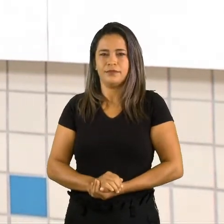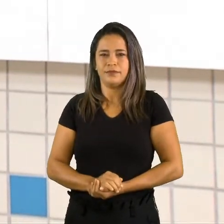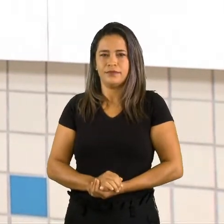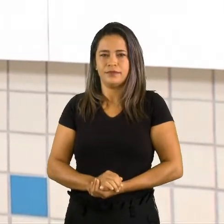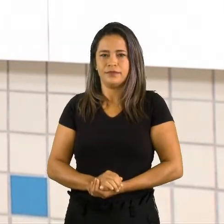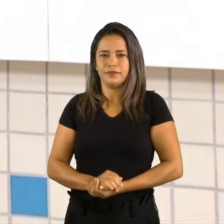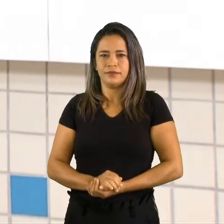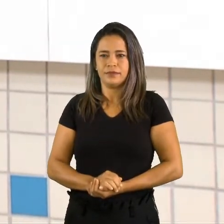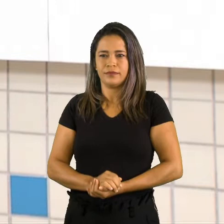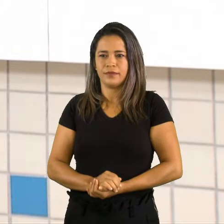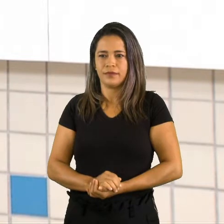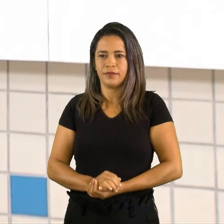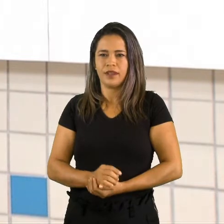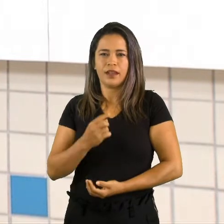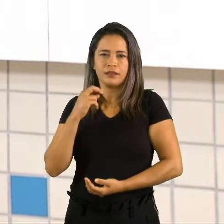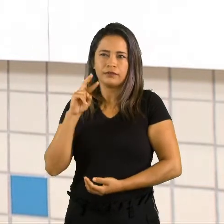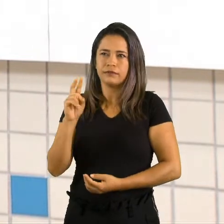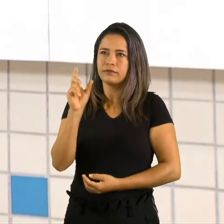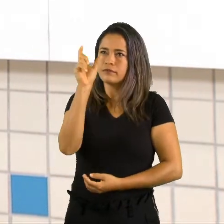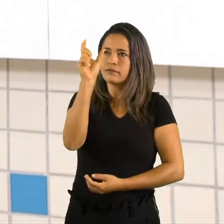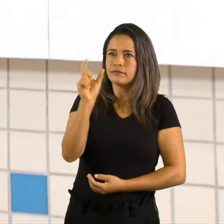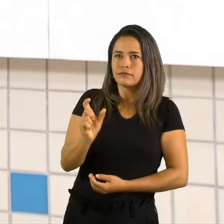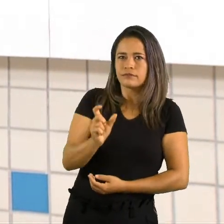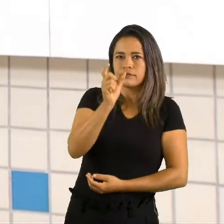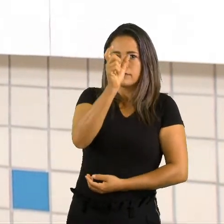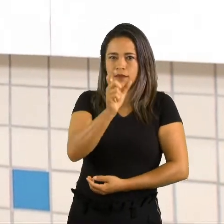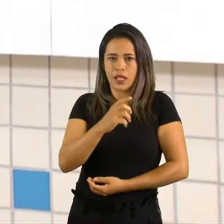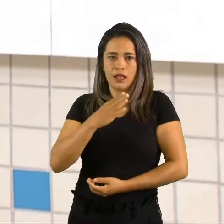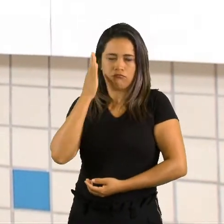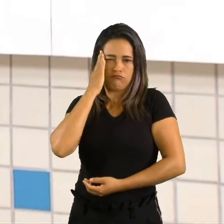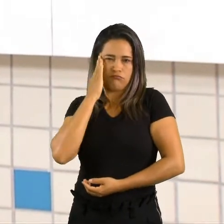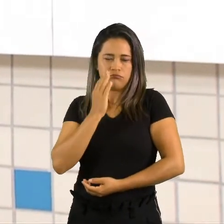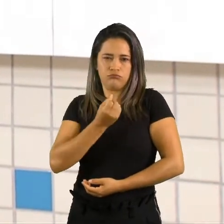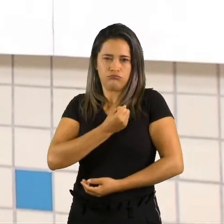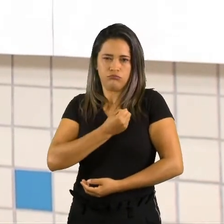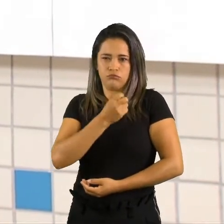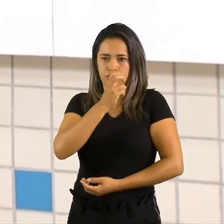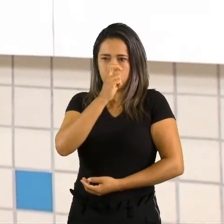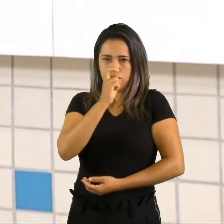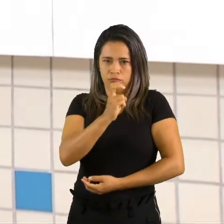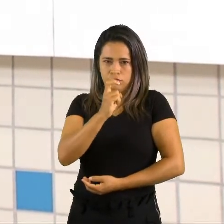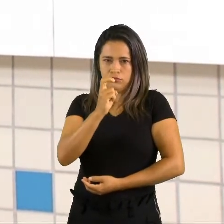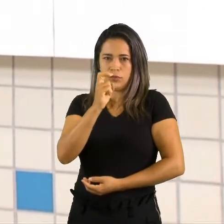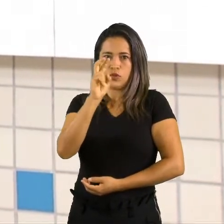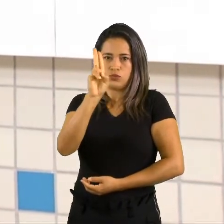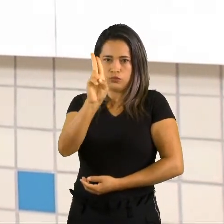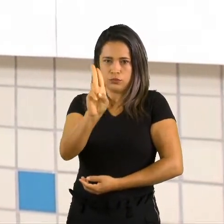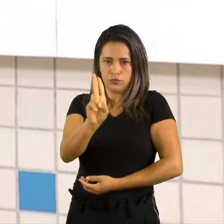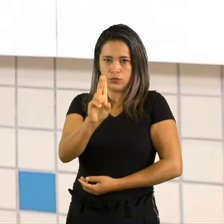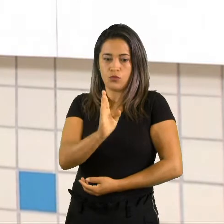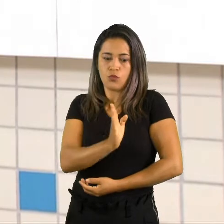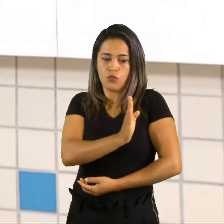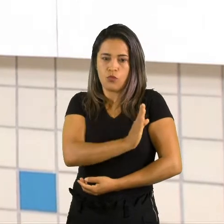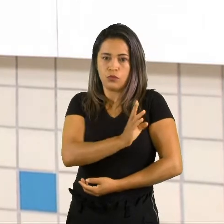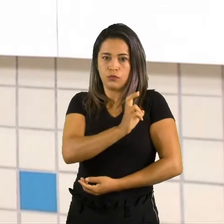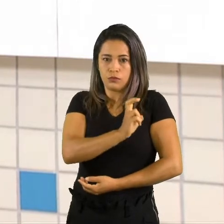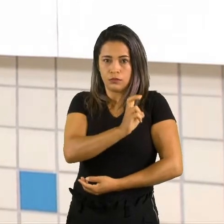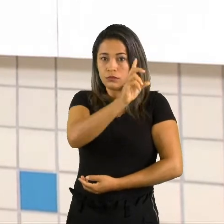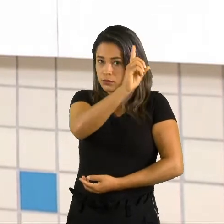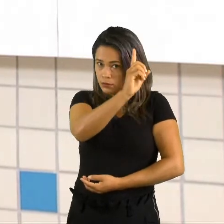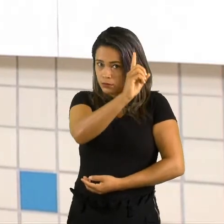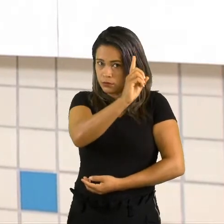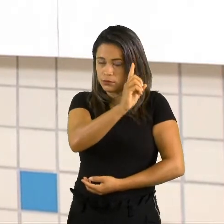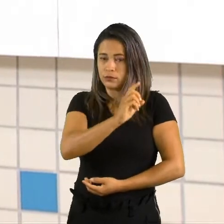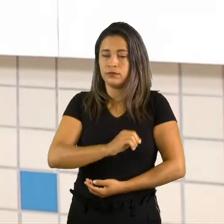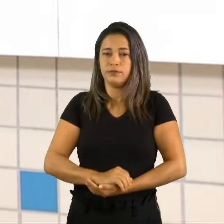sistema posicional, né? Nós sabemos que o 5 é unidade, esse outro 5 é dezena.